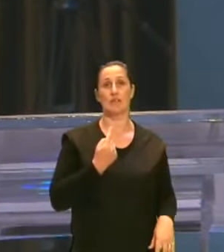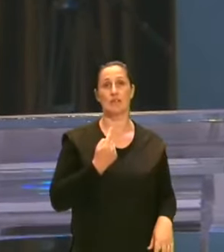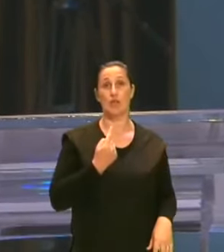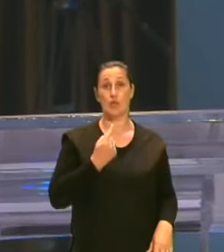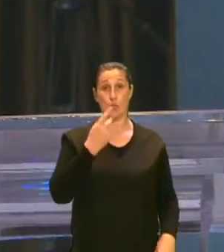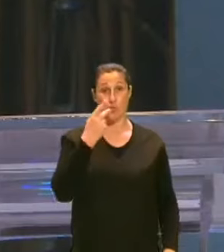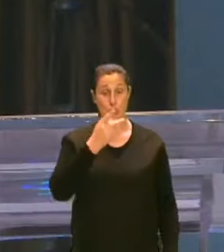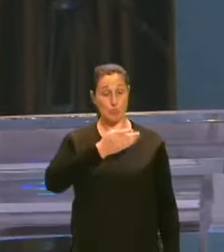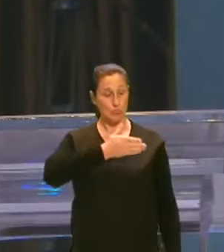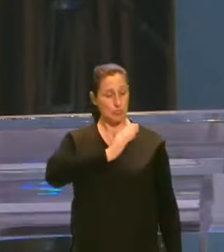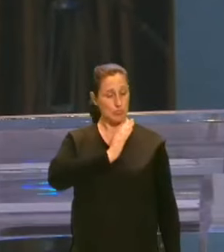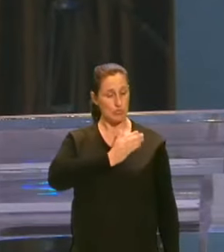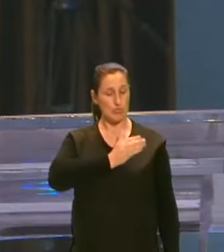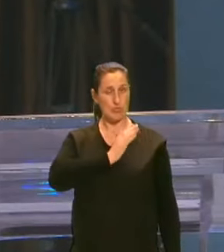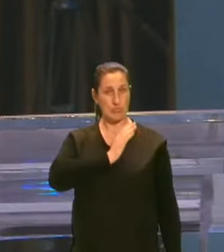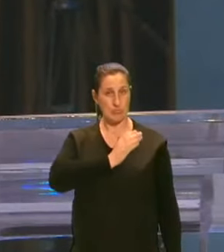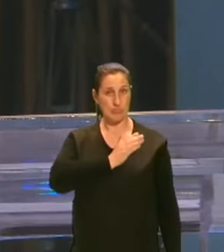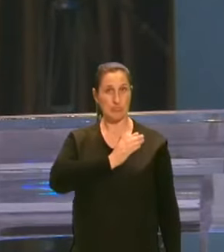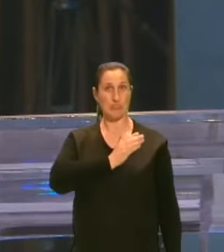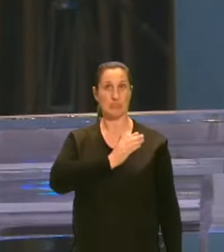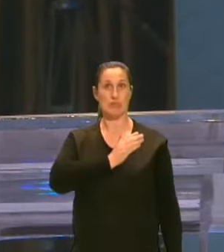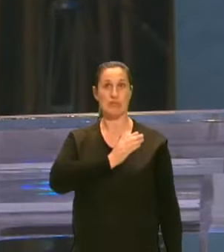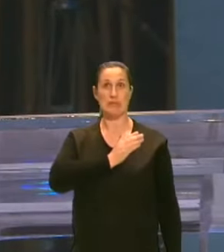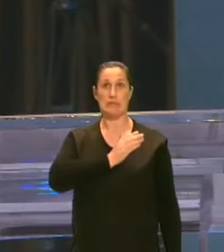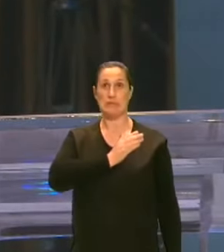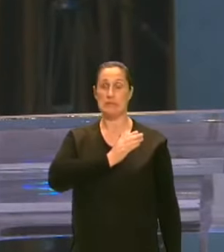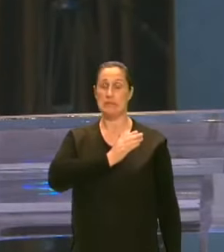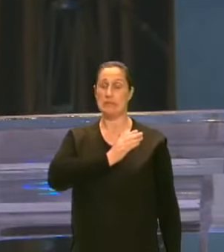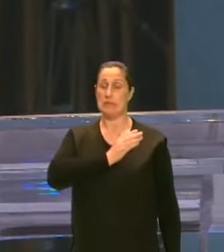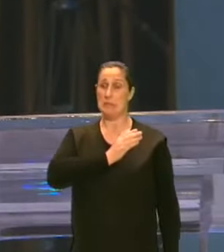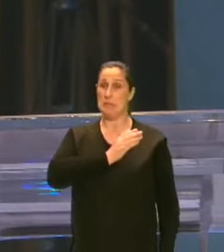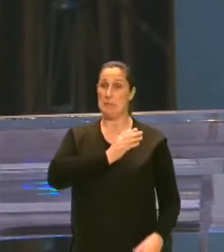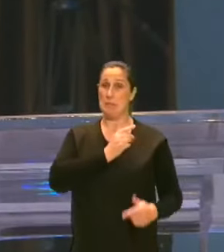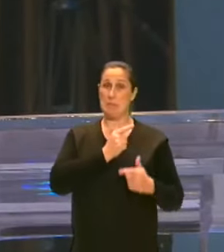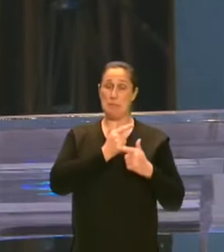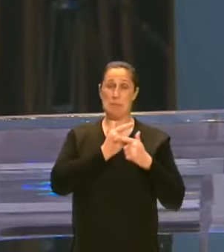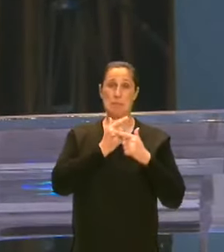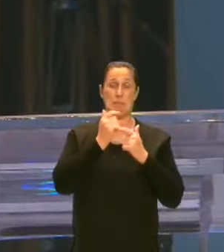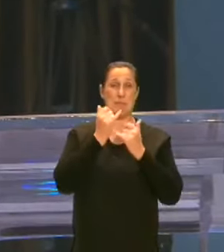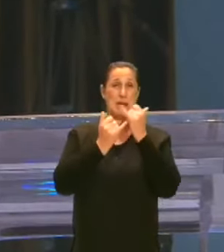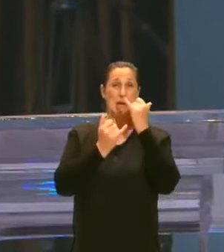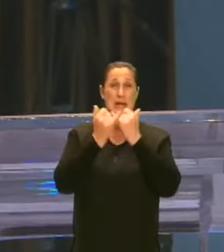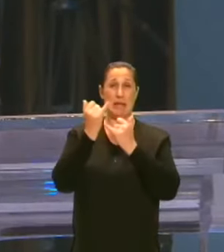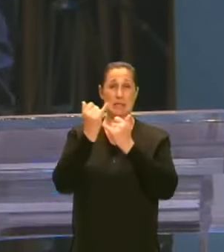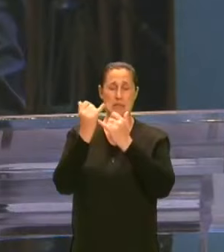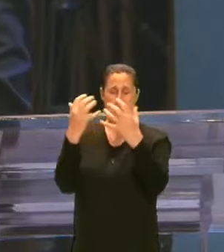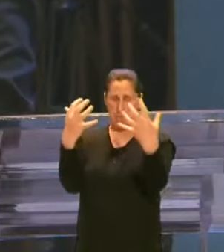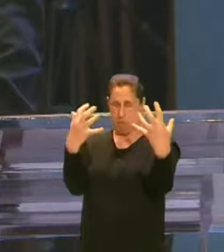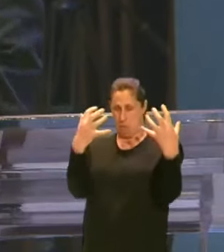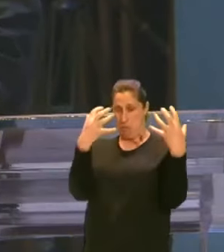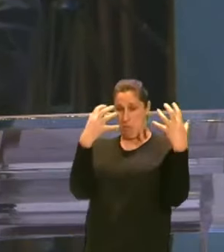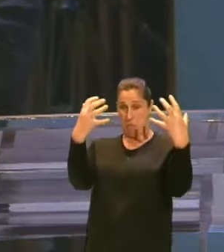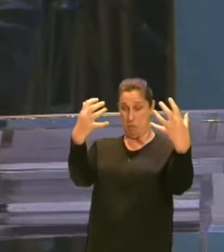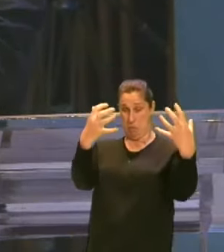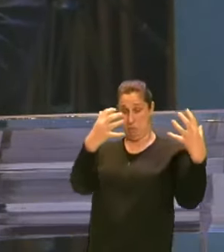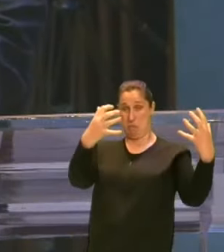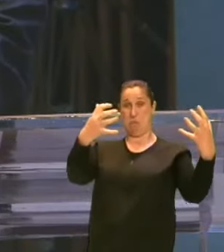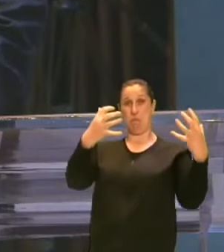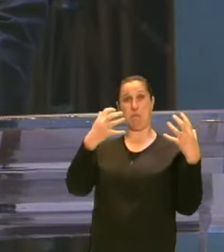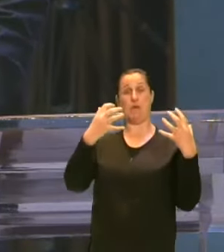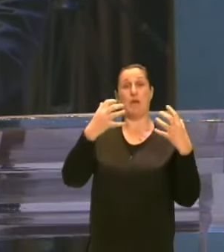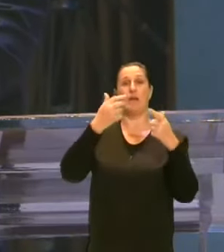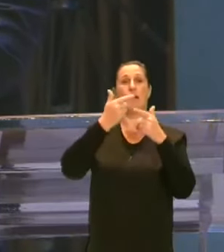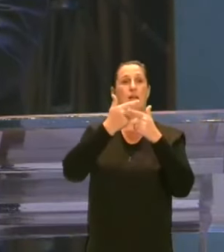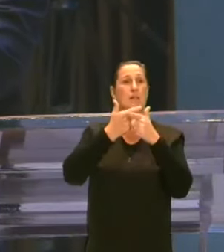seu coração está cercado por essas montanhas de problemas. E você fala: como é que eu vou